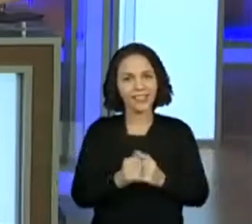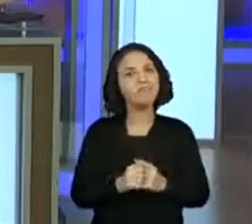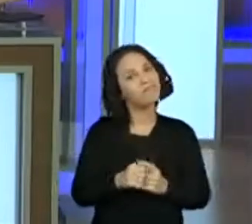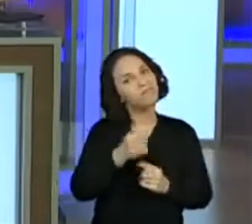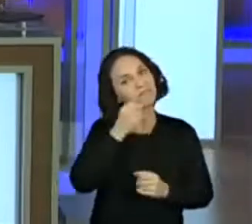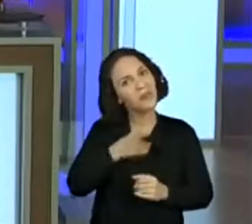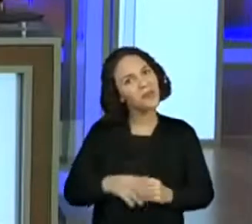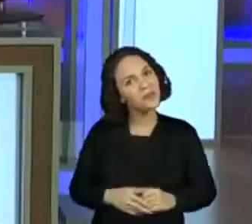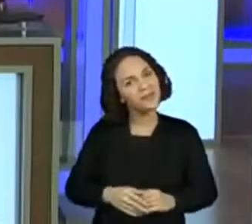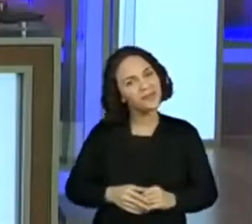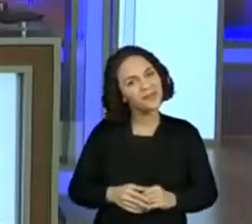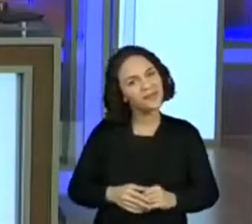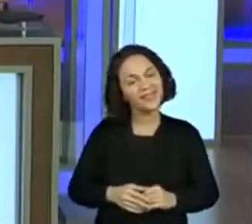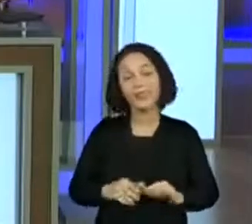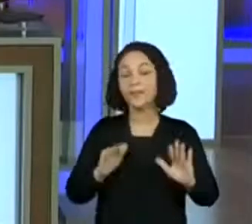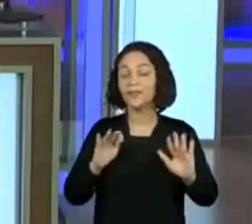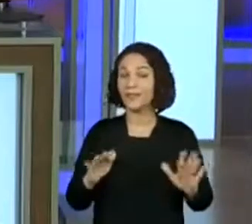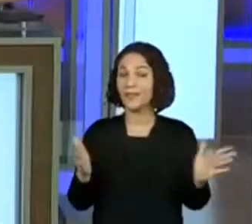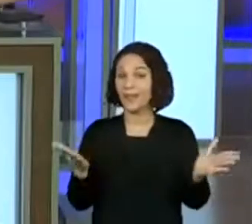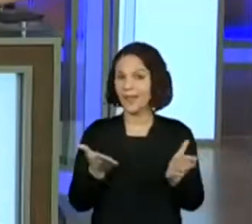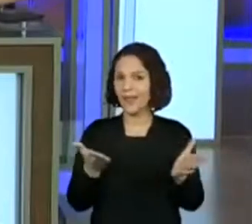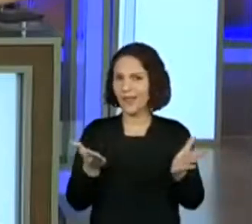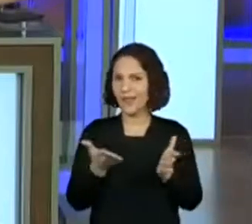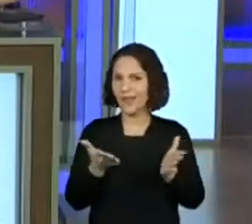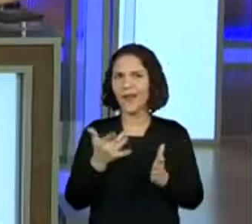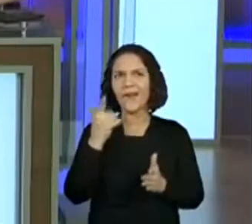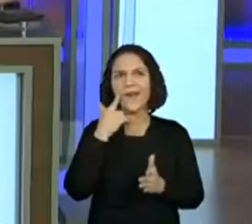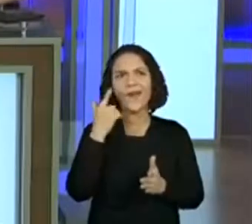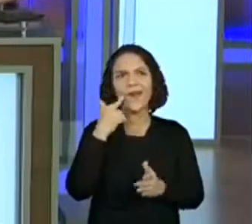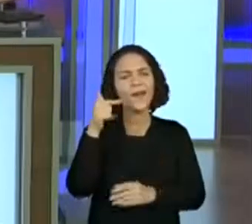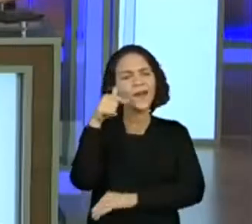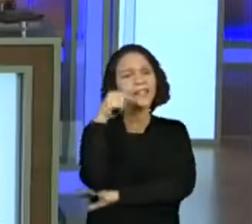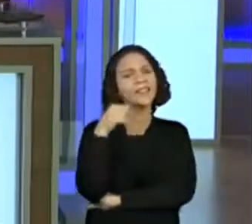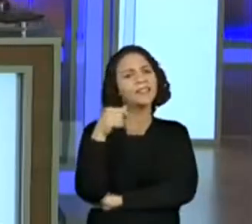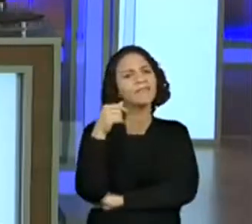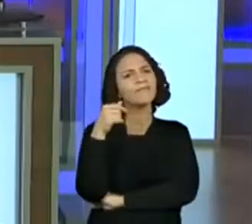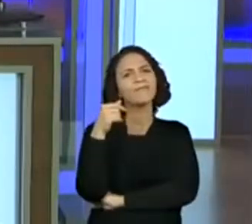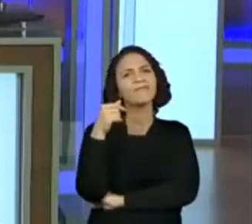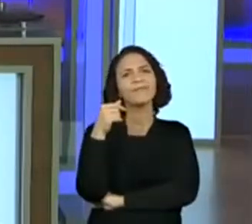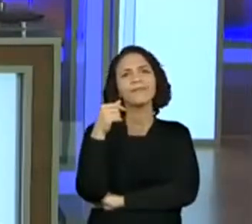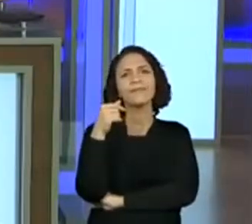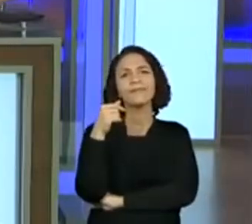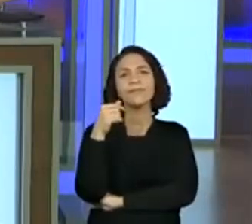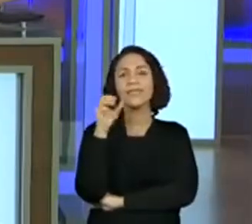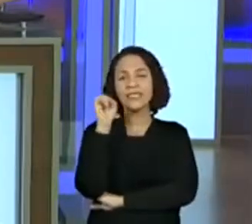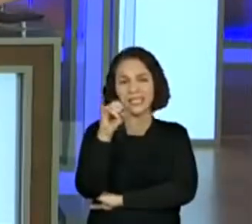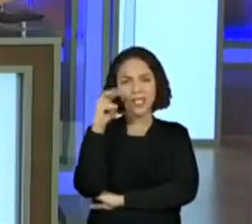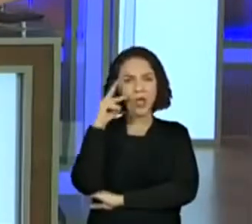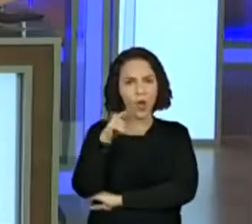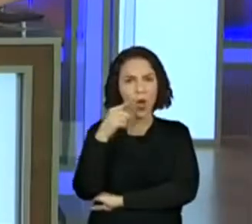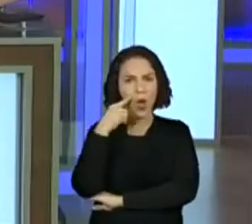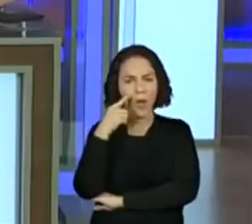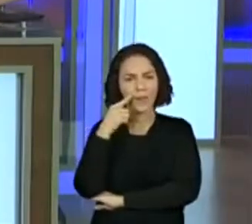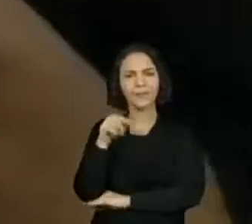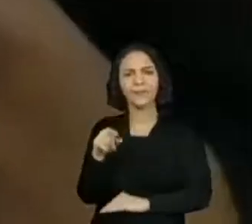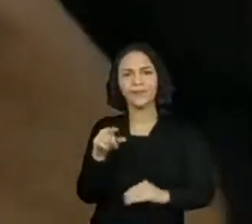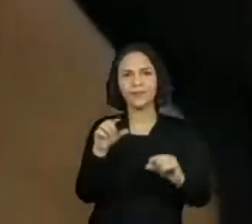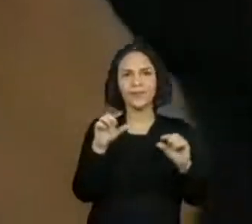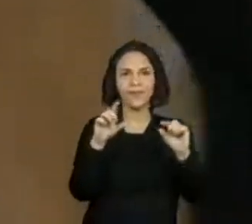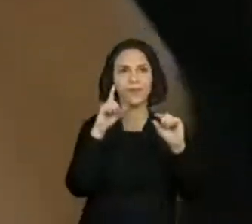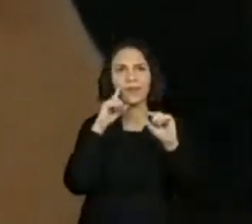hein? E agora? E esse daqui, hein? Se a gente olhar aqui para a base